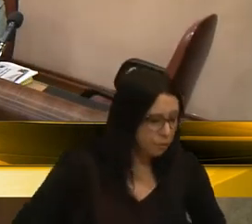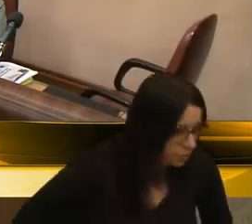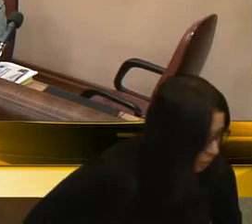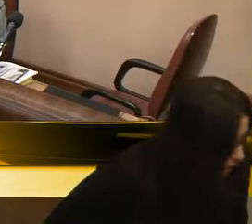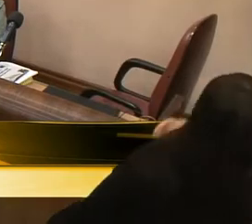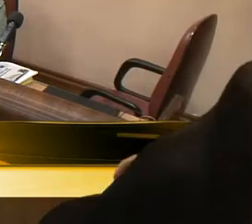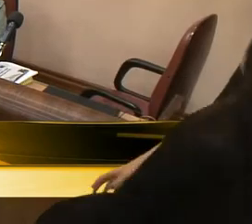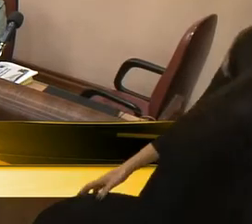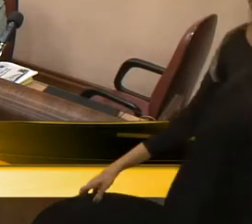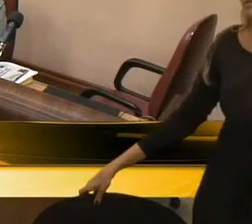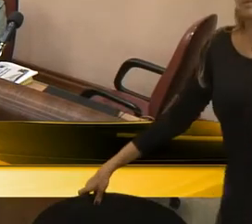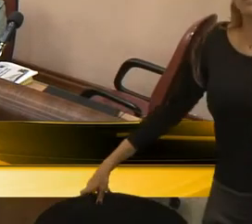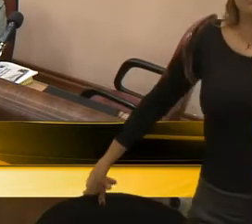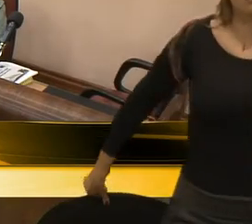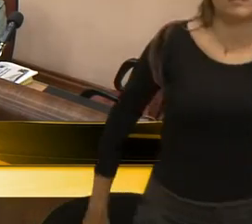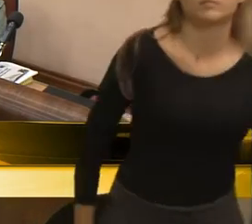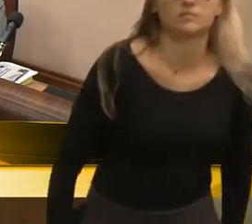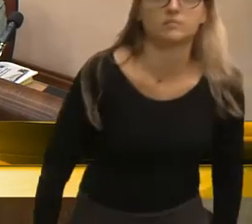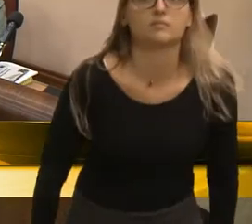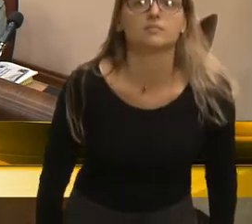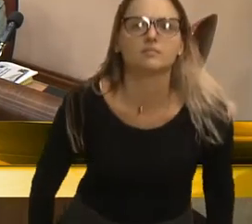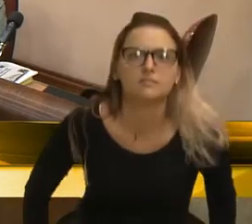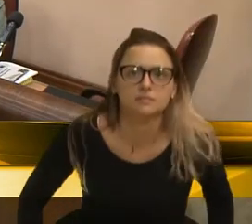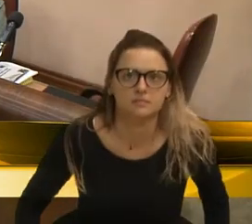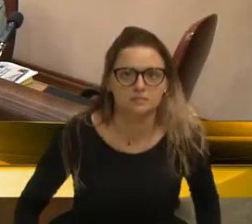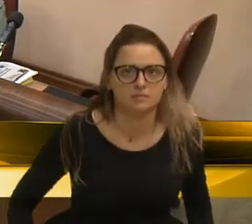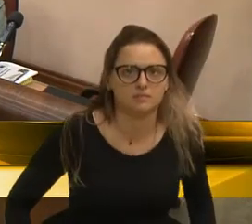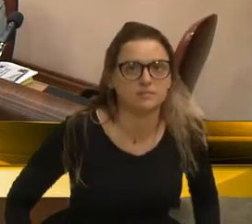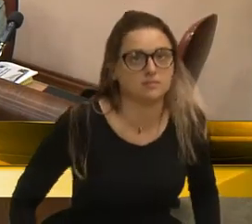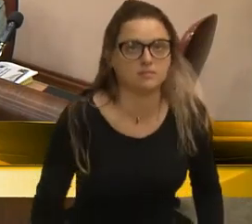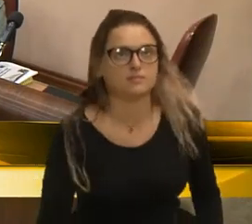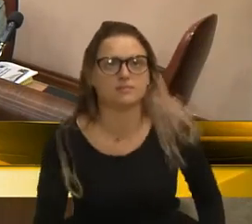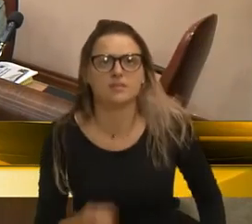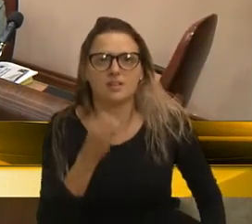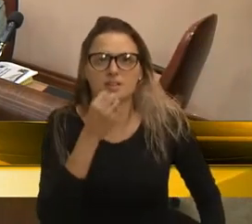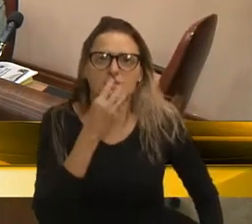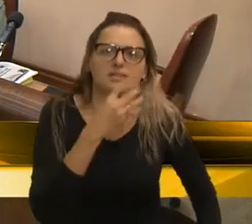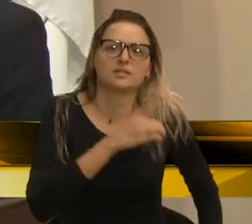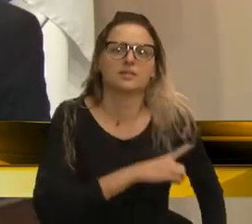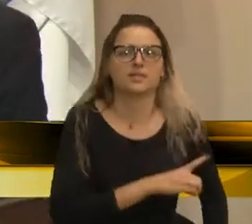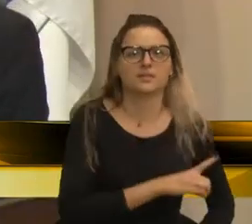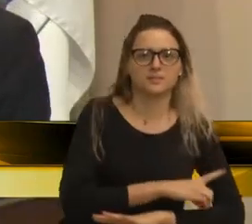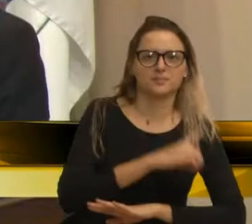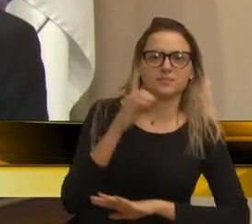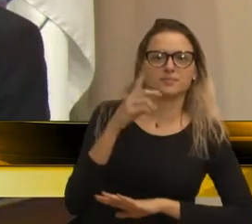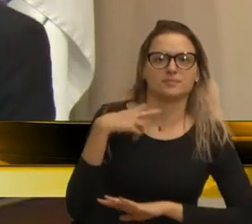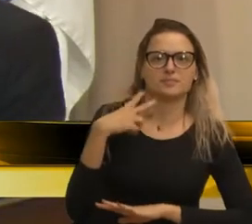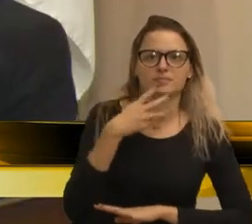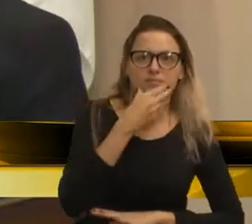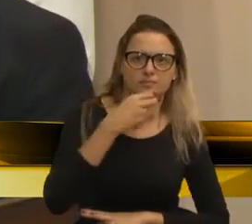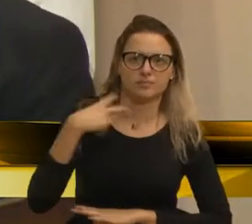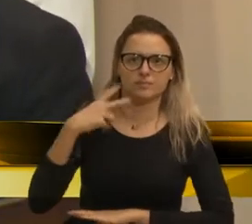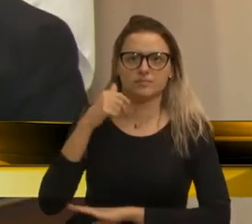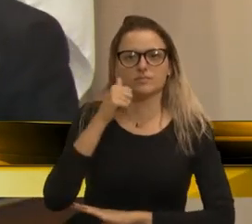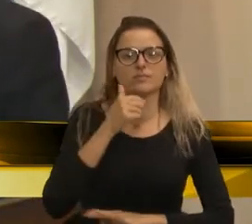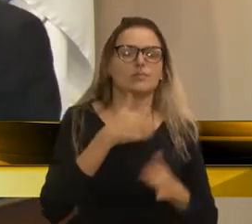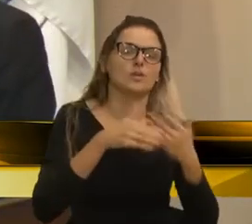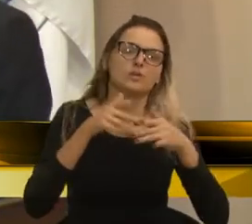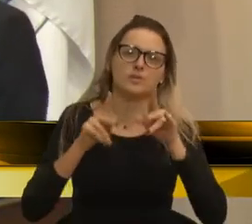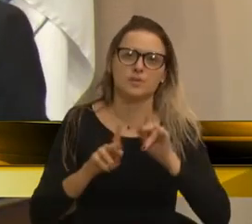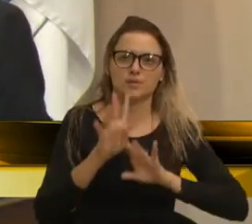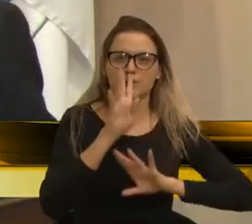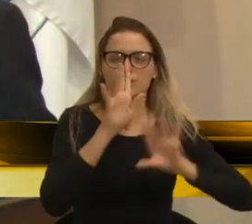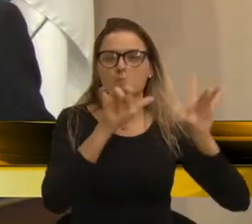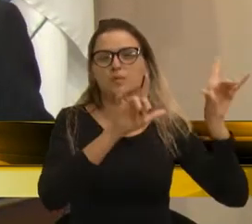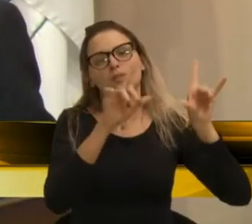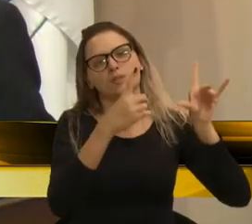Bom dia, senhor presidente Flávio Cassina, bom dia, vereadores e vereadoras, e todos aqueles que nos assistem através do canal 16